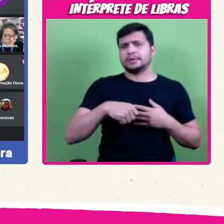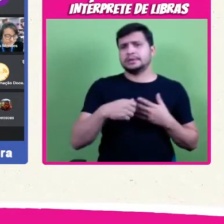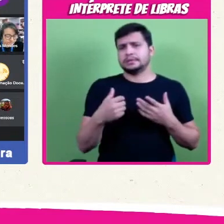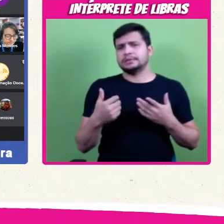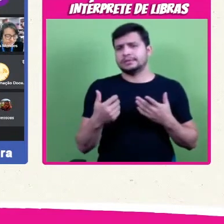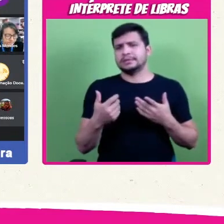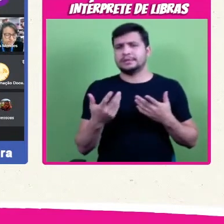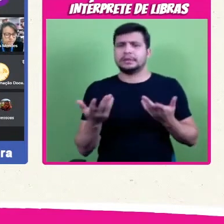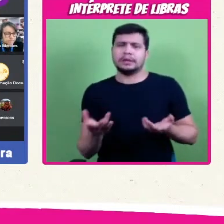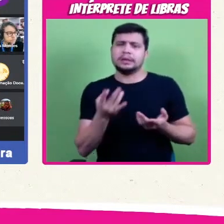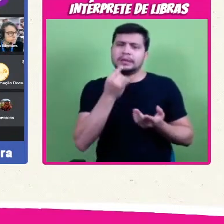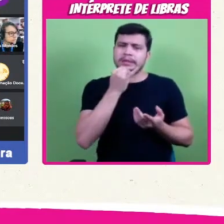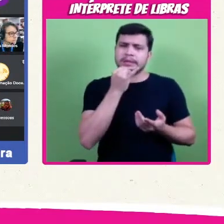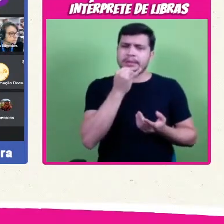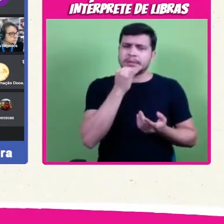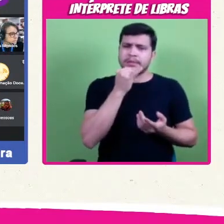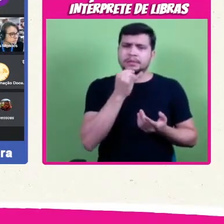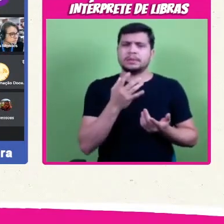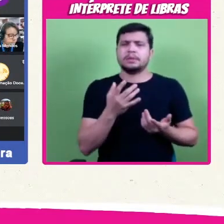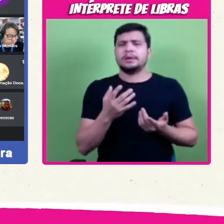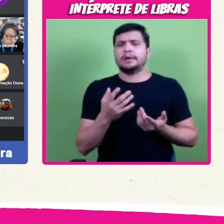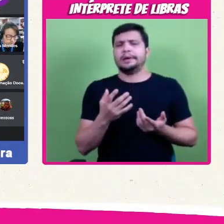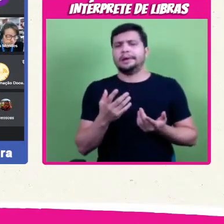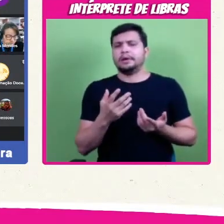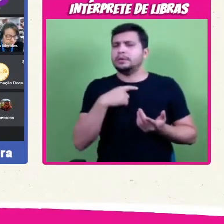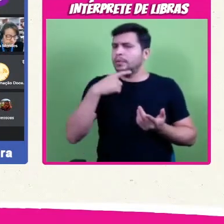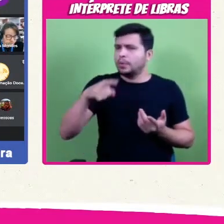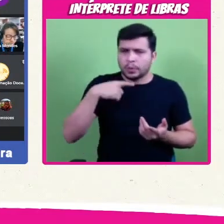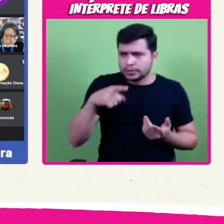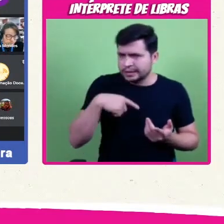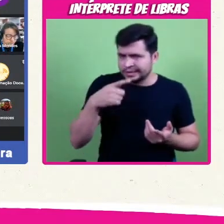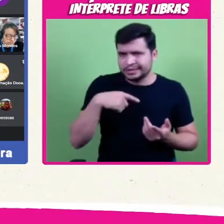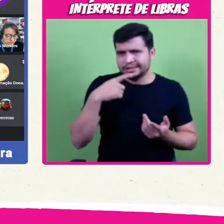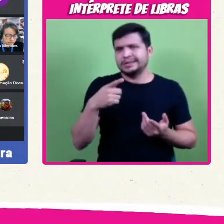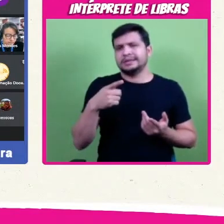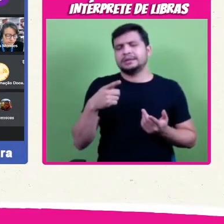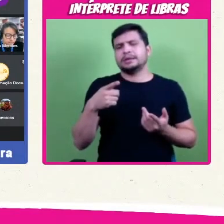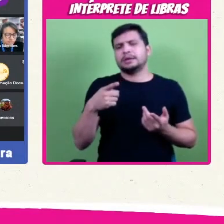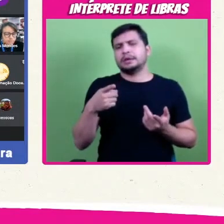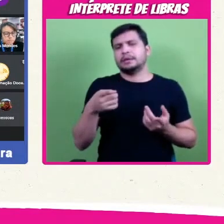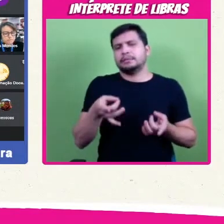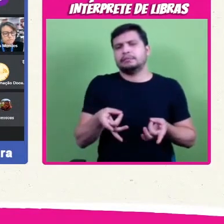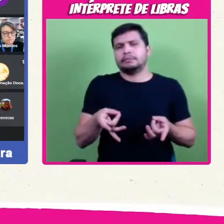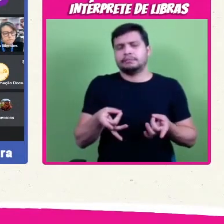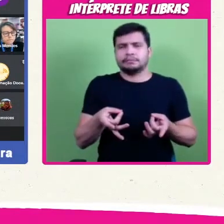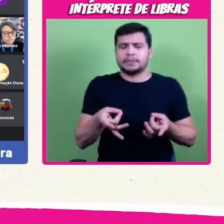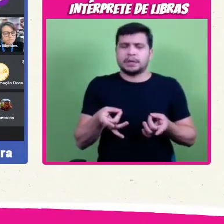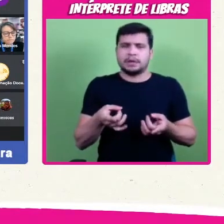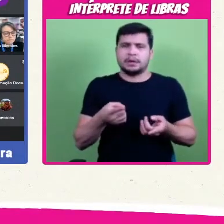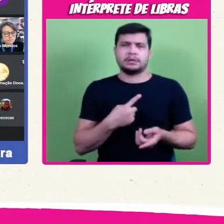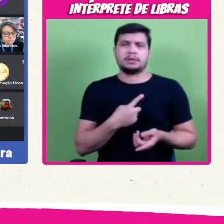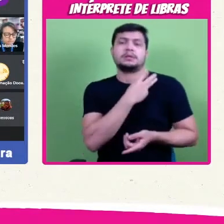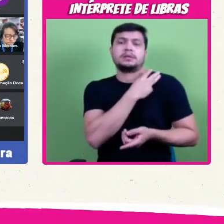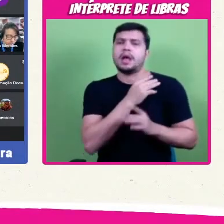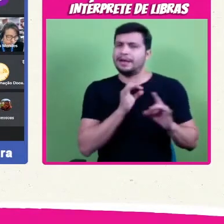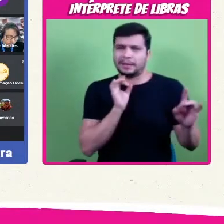não conseguir concluir a escola, não conseguir ter acesso a um curso técnico, a um curso superior, ao mercado de trabalho, que é